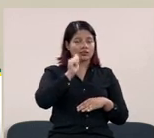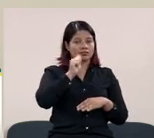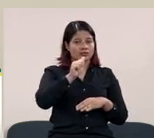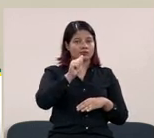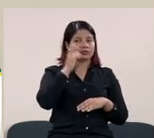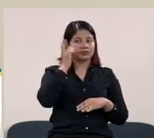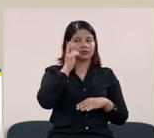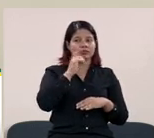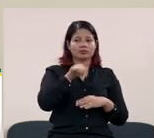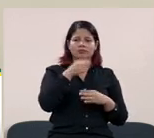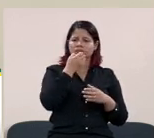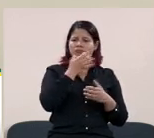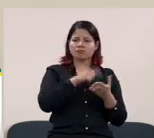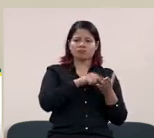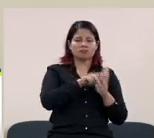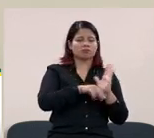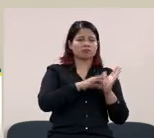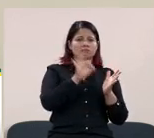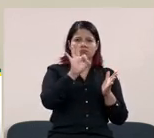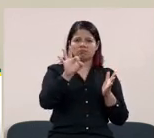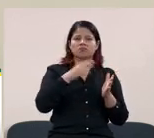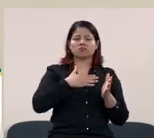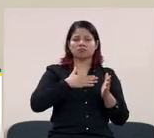bom o seu projeto, deputada.